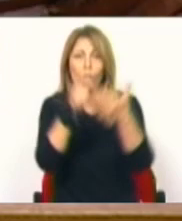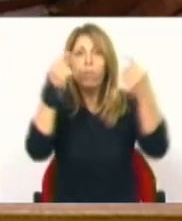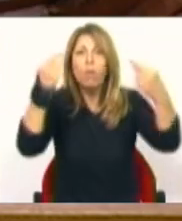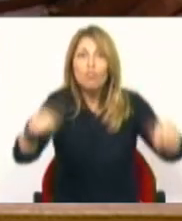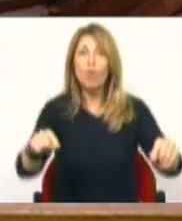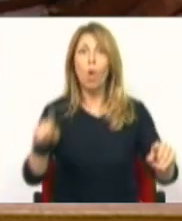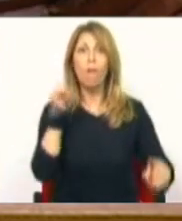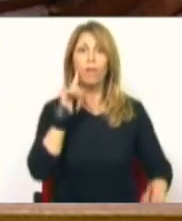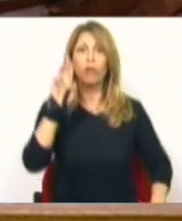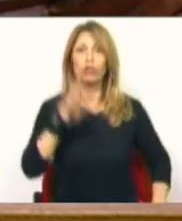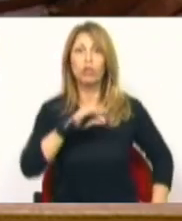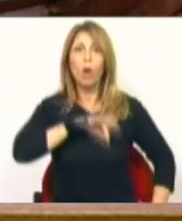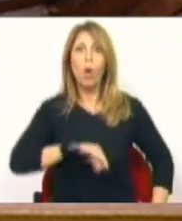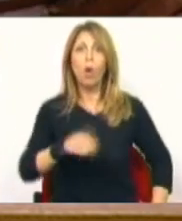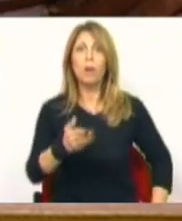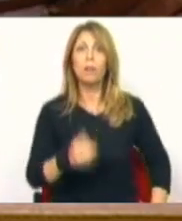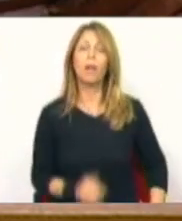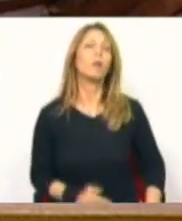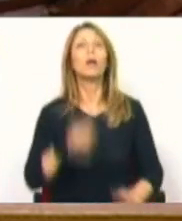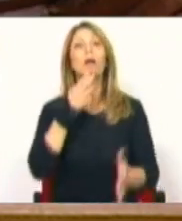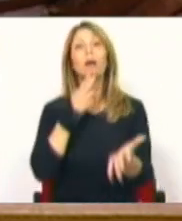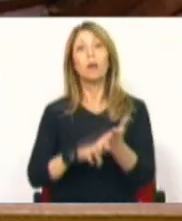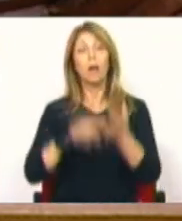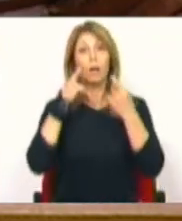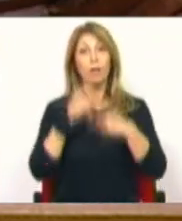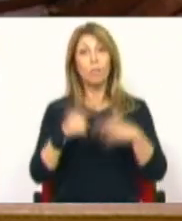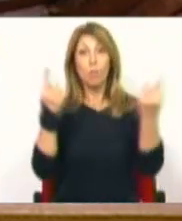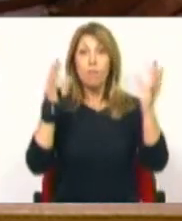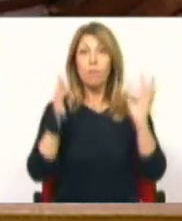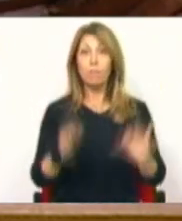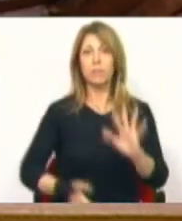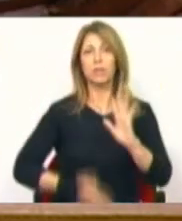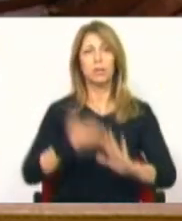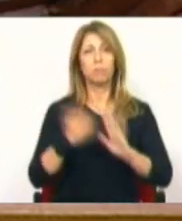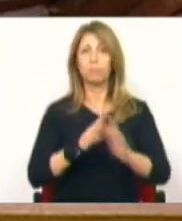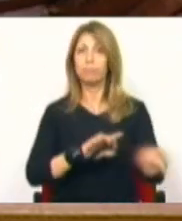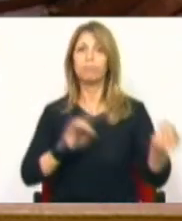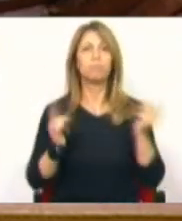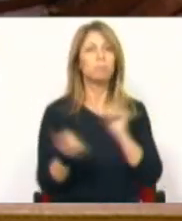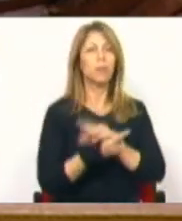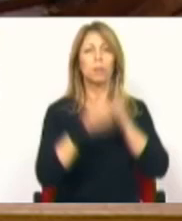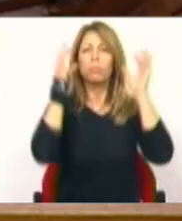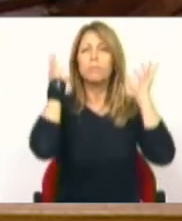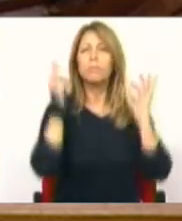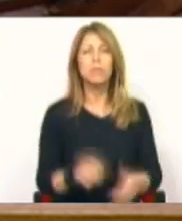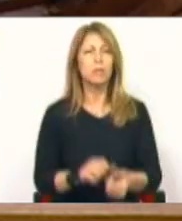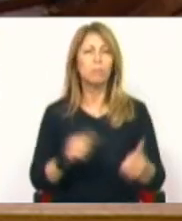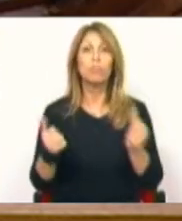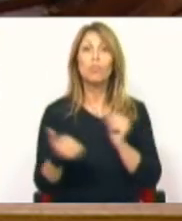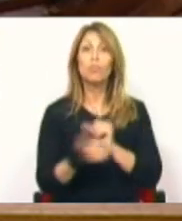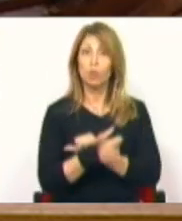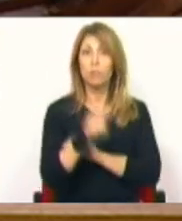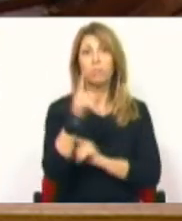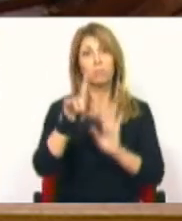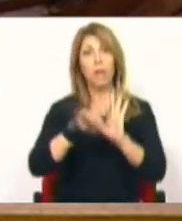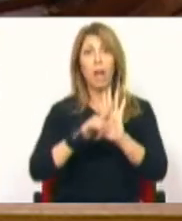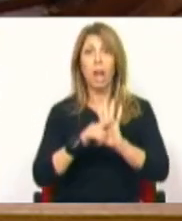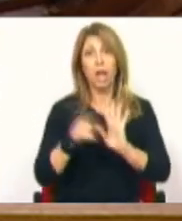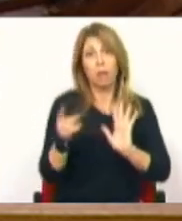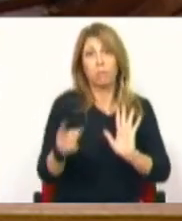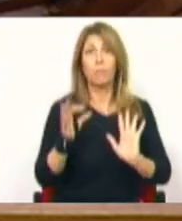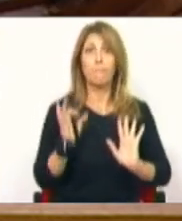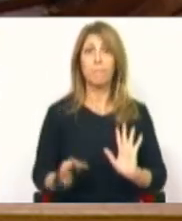realidade mostra como é preciso uma alteração urgente e como essa alteração não pode dispensar a lei, como sempre